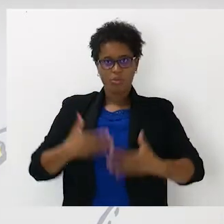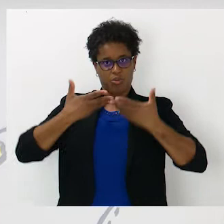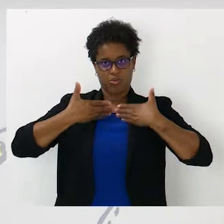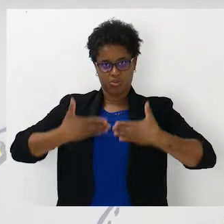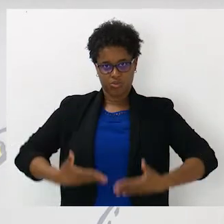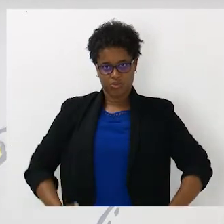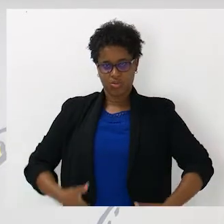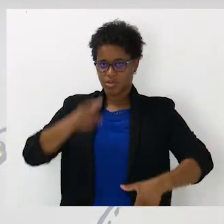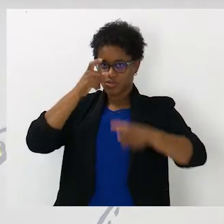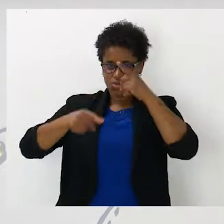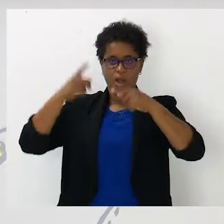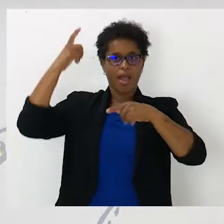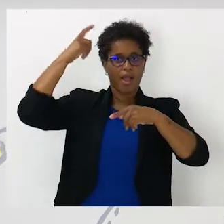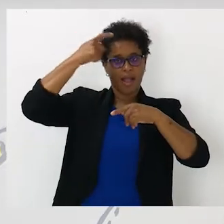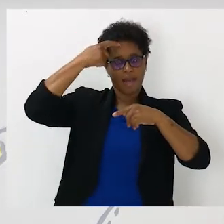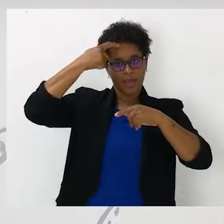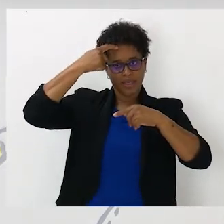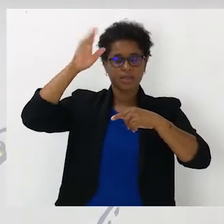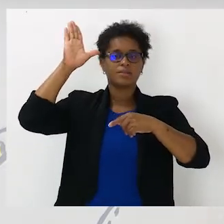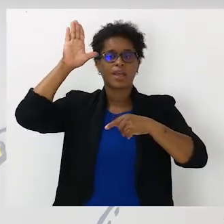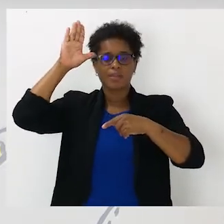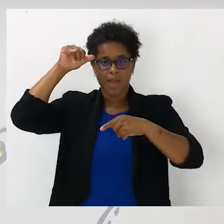humano, cabeça dos